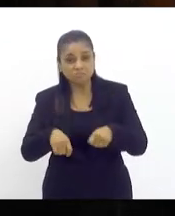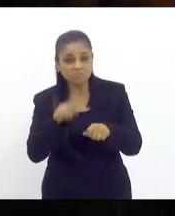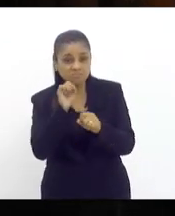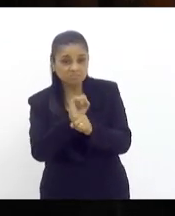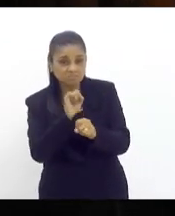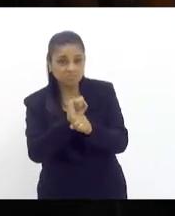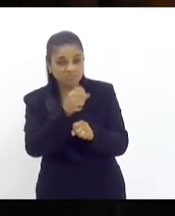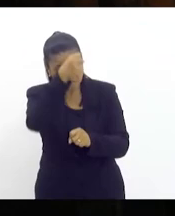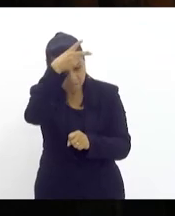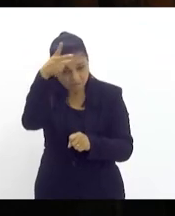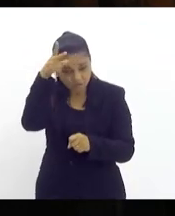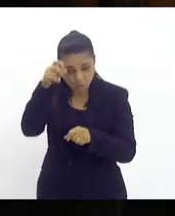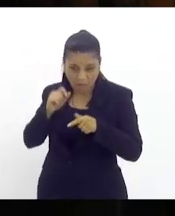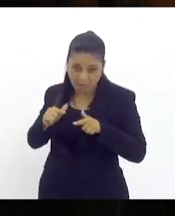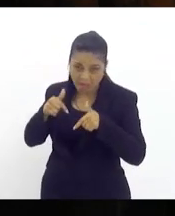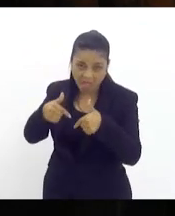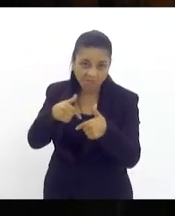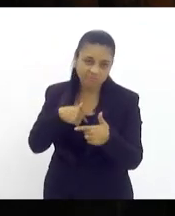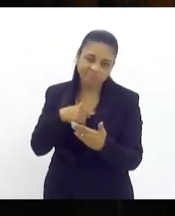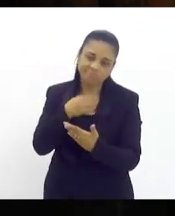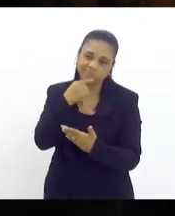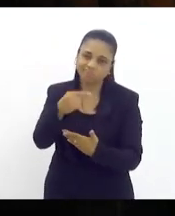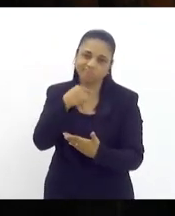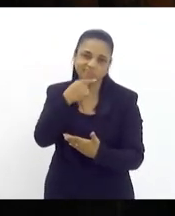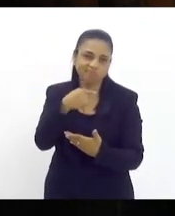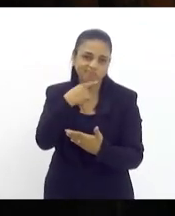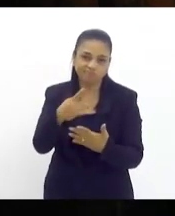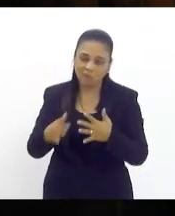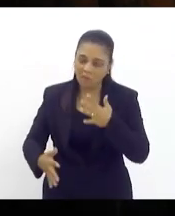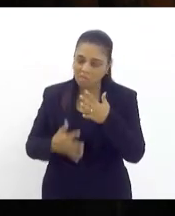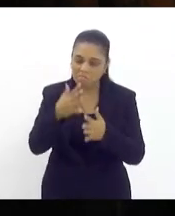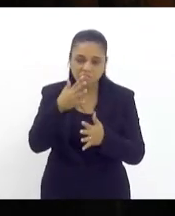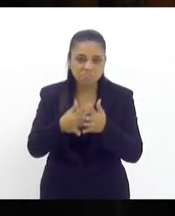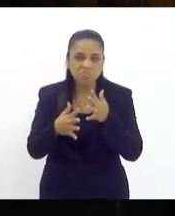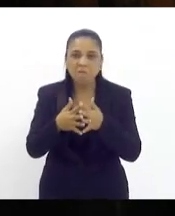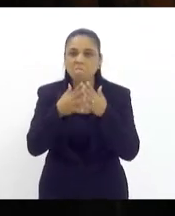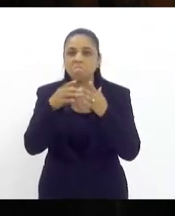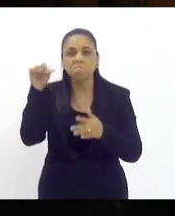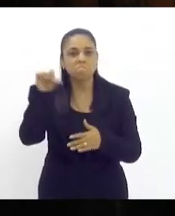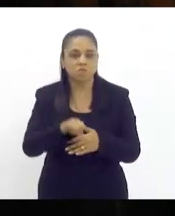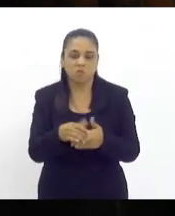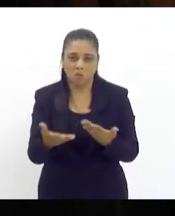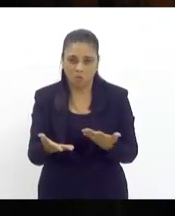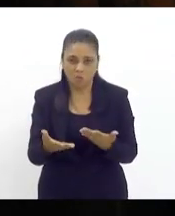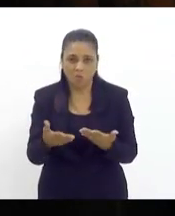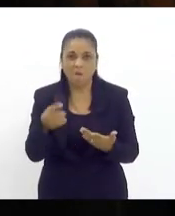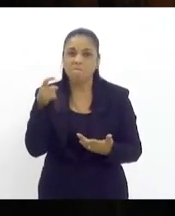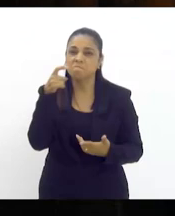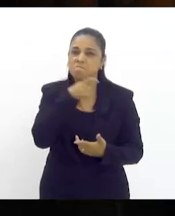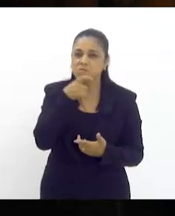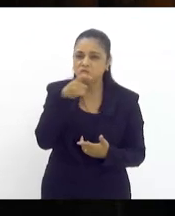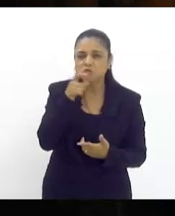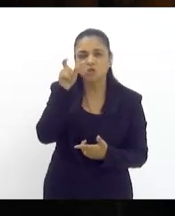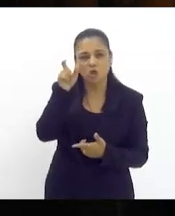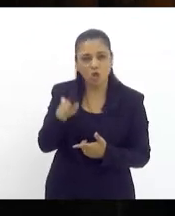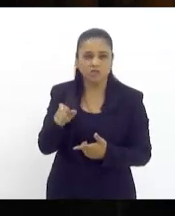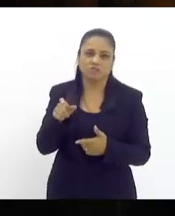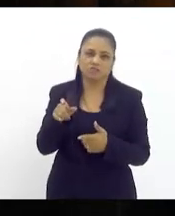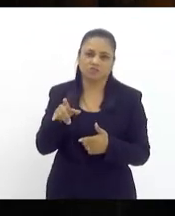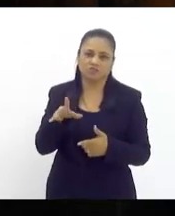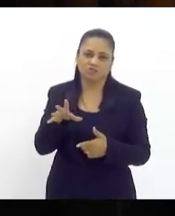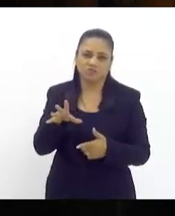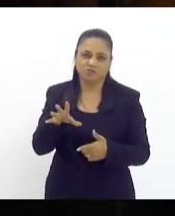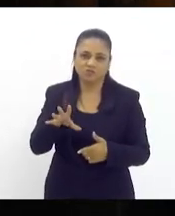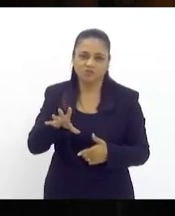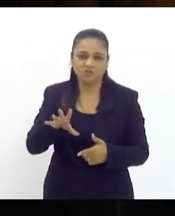da Prefeitura do Rio de Janeiro estaríamos ainda num caos muito pior ou seja mentirosos e covardes